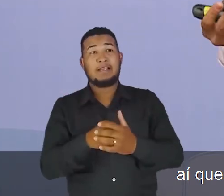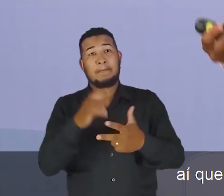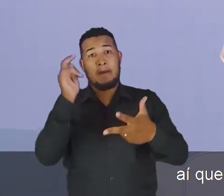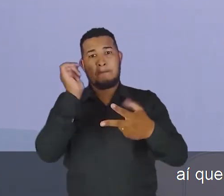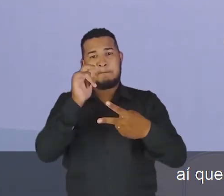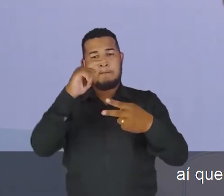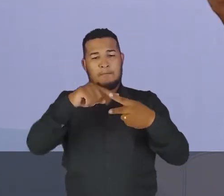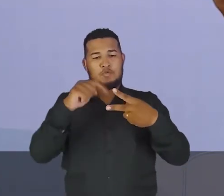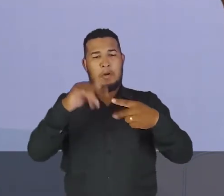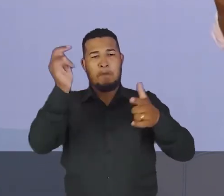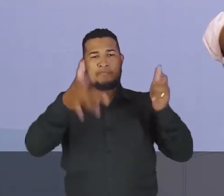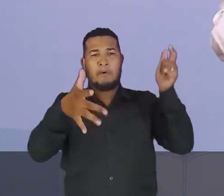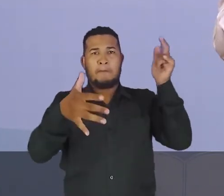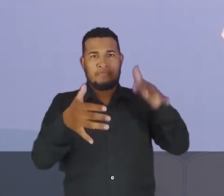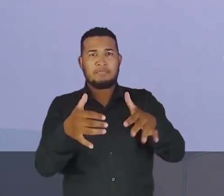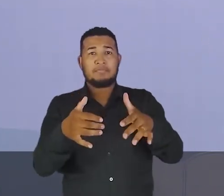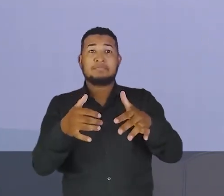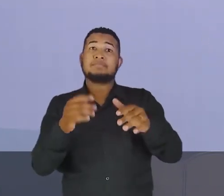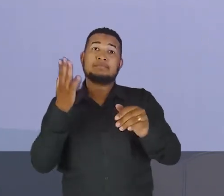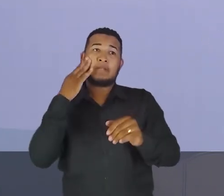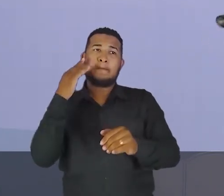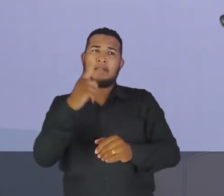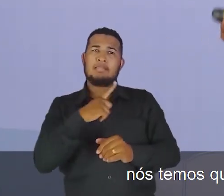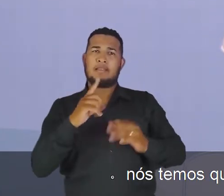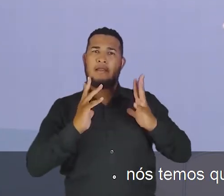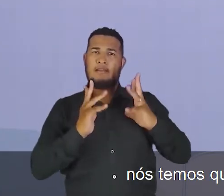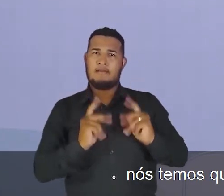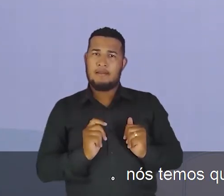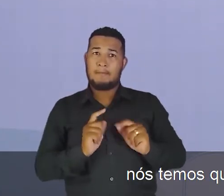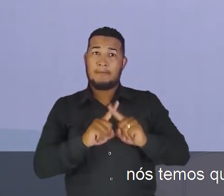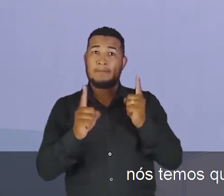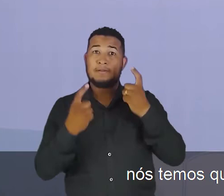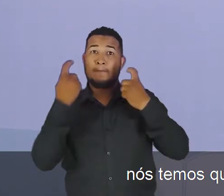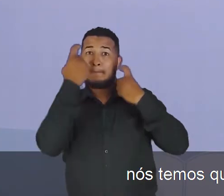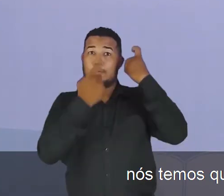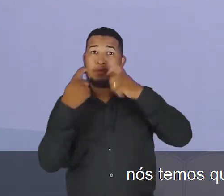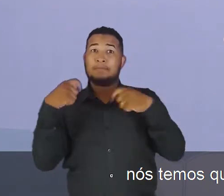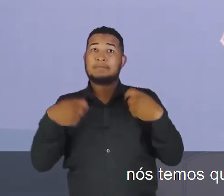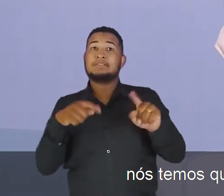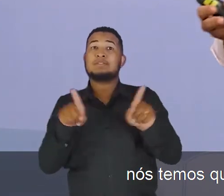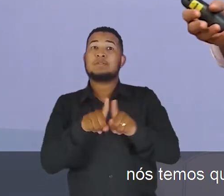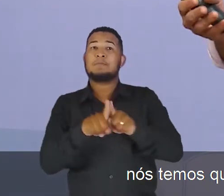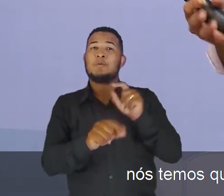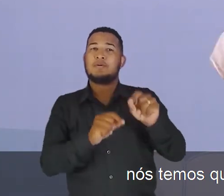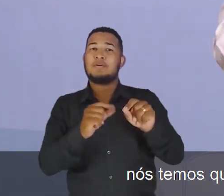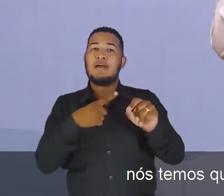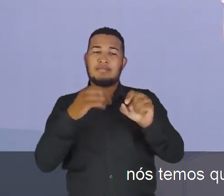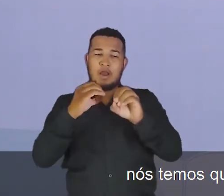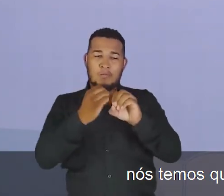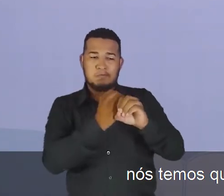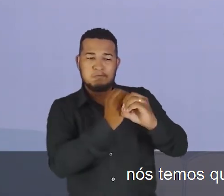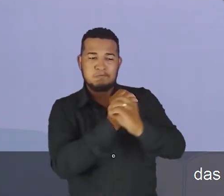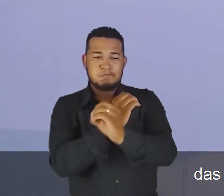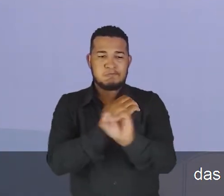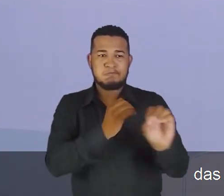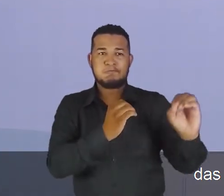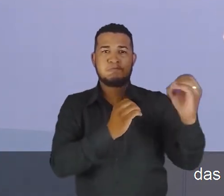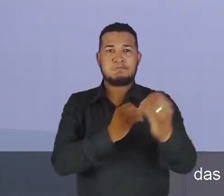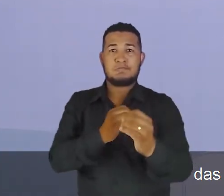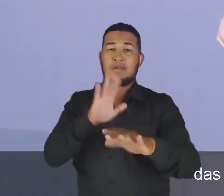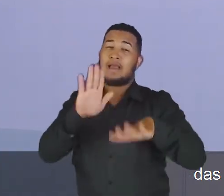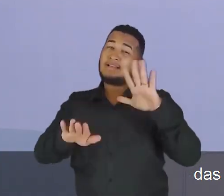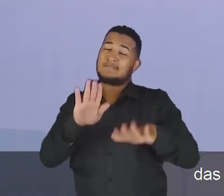certo? Que apesar dela sair da estação de tratamento limpa, nós temos que nos preocupar que existem os canos, e os canos, na maioria das vezes,